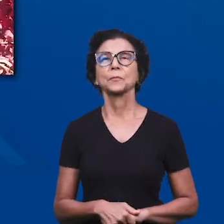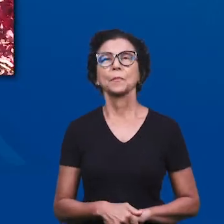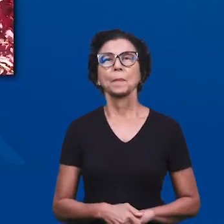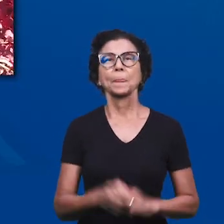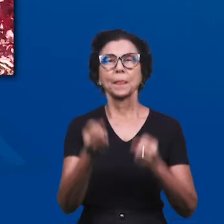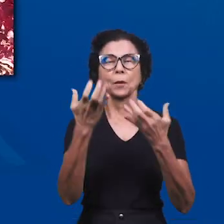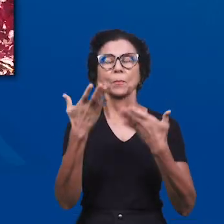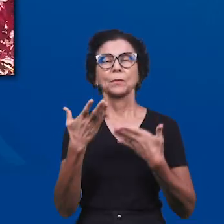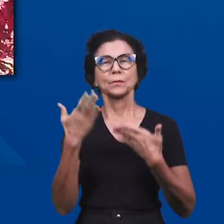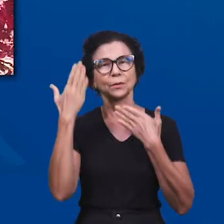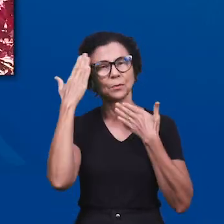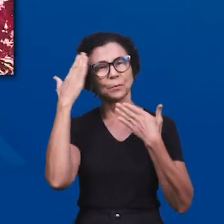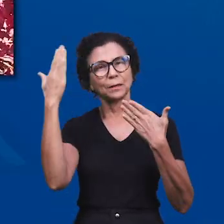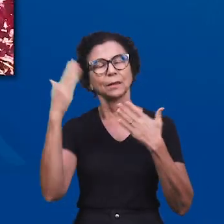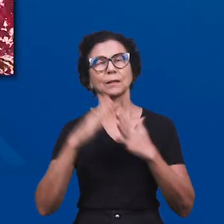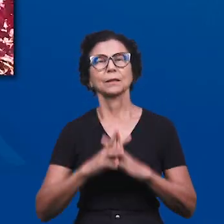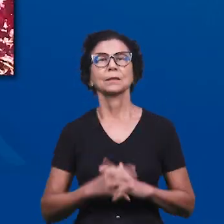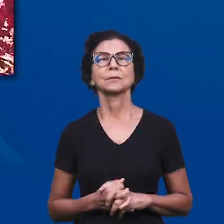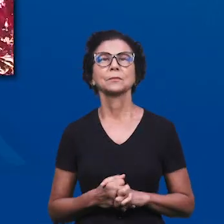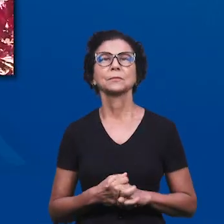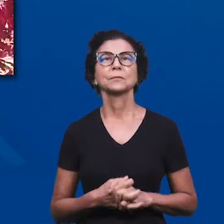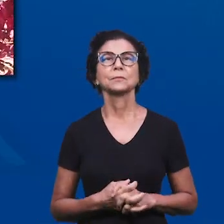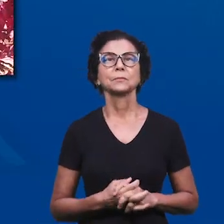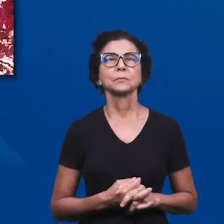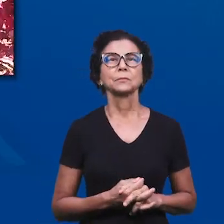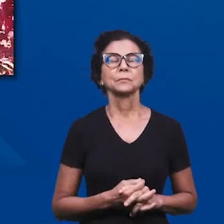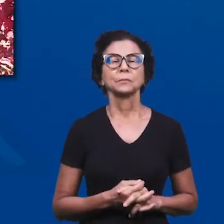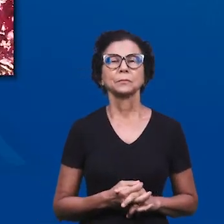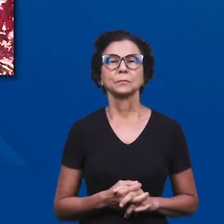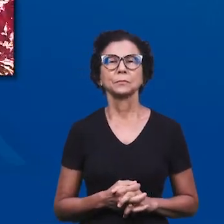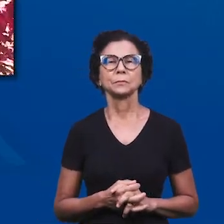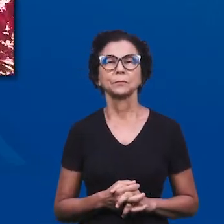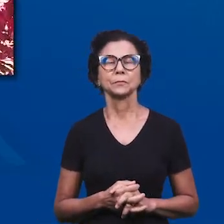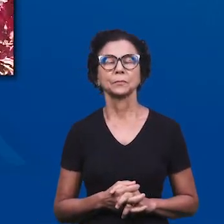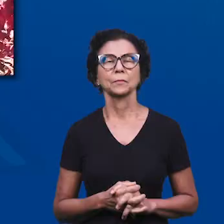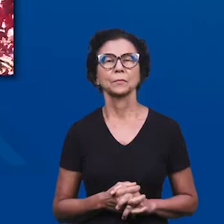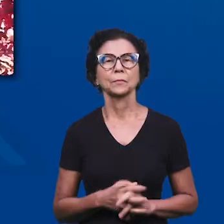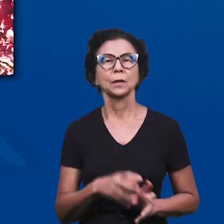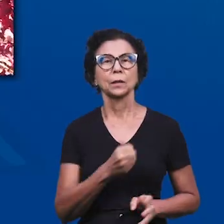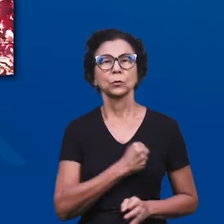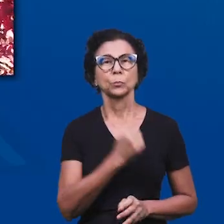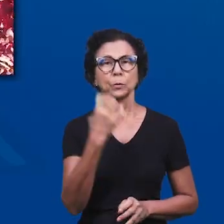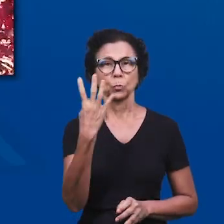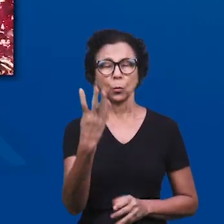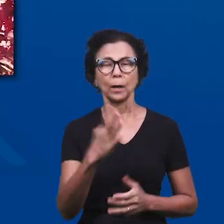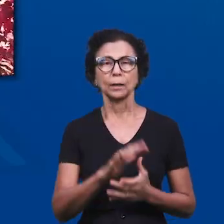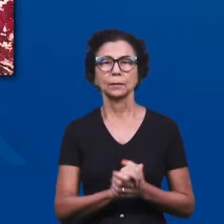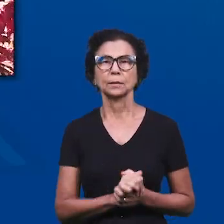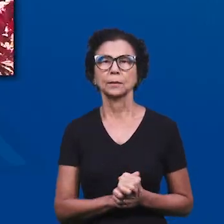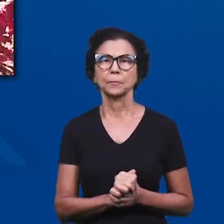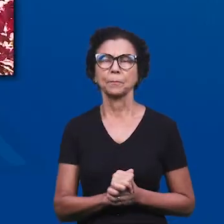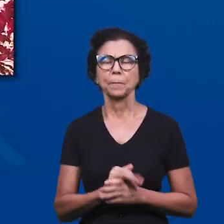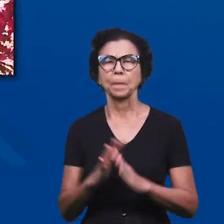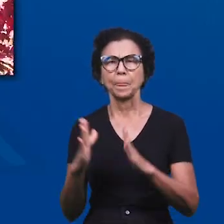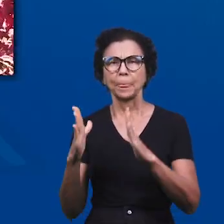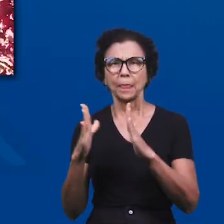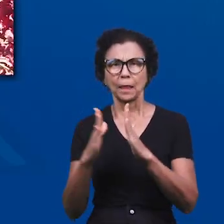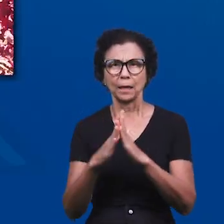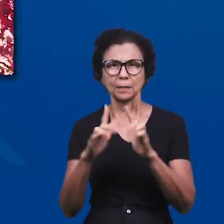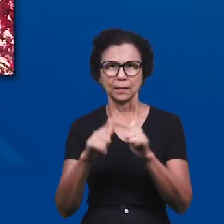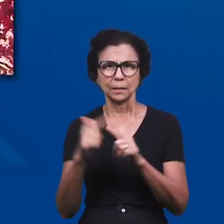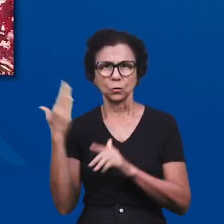da EBD, em cada período de cada igreja, sempre houve as 7 manifestações do Espírito de